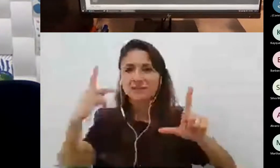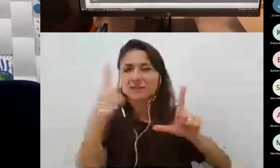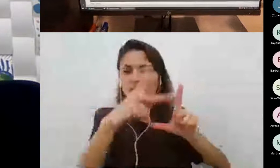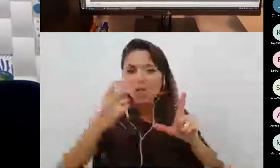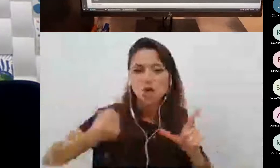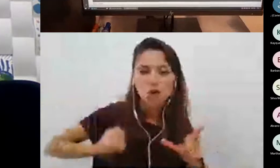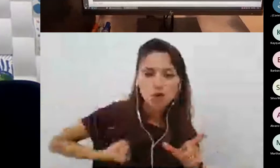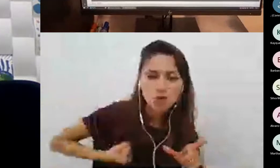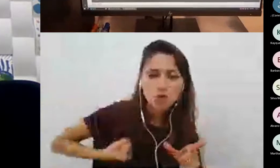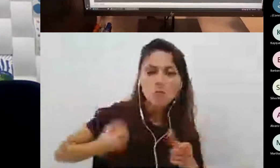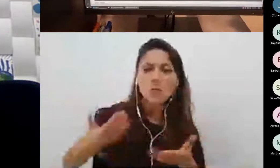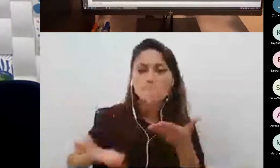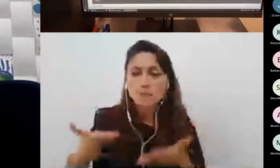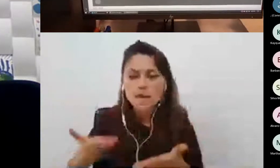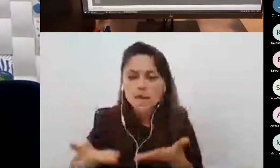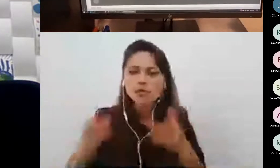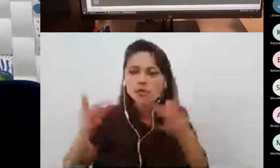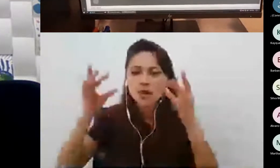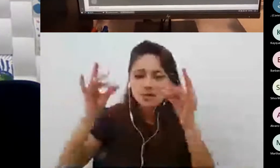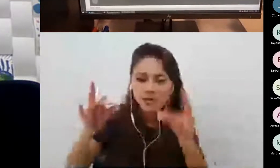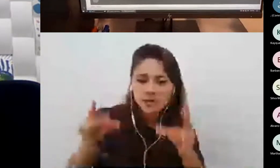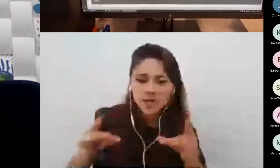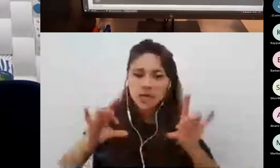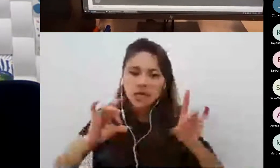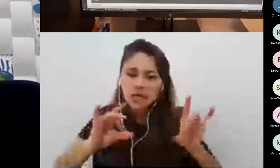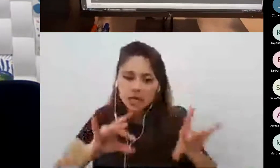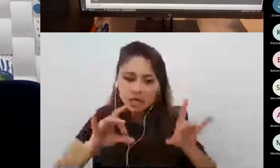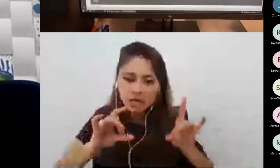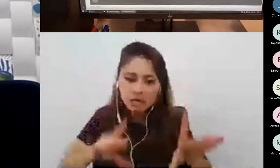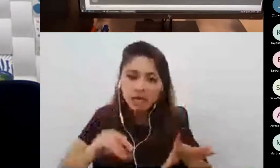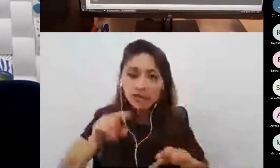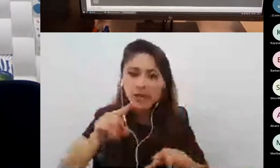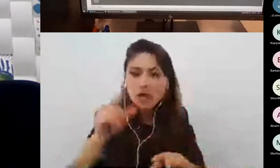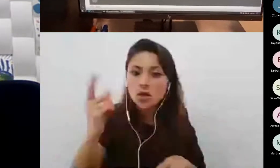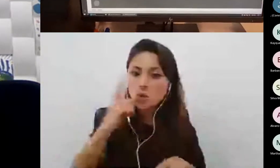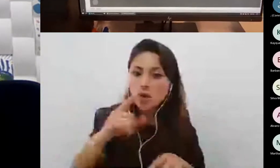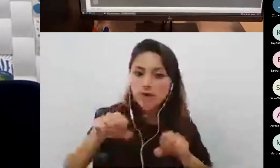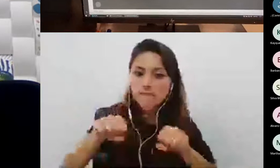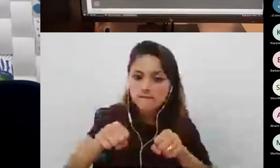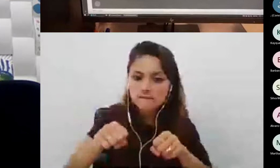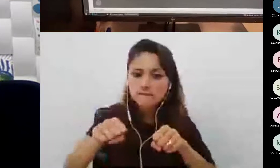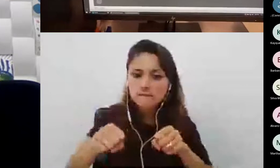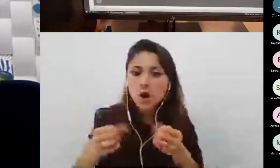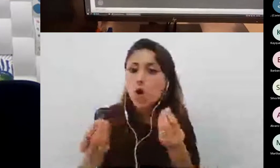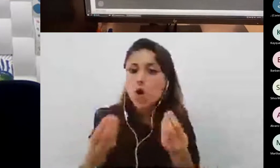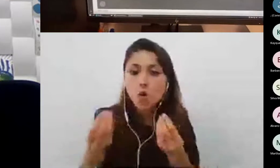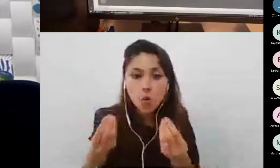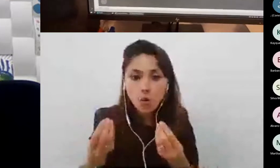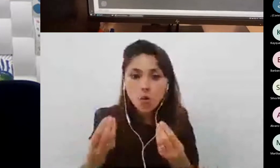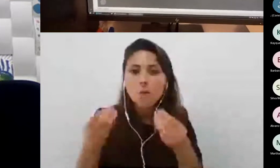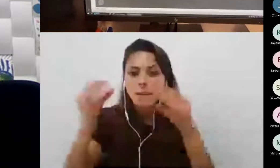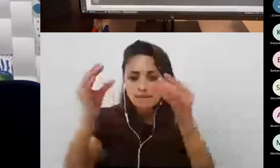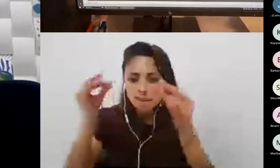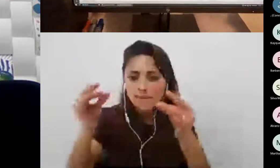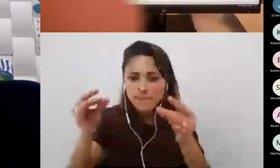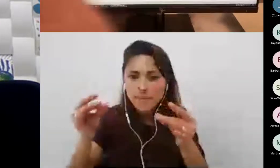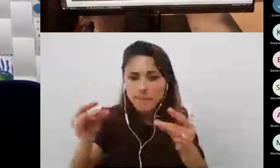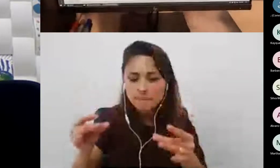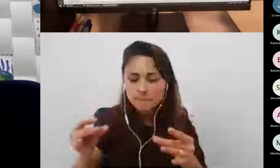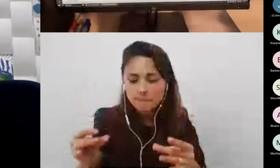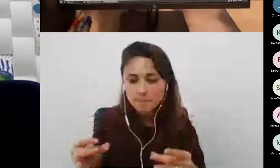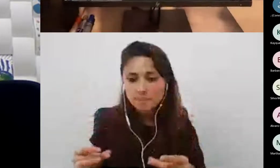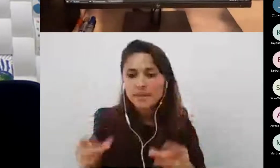com especificação técnica, com tolerâncias geométricas, né, extremamente apertadas, e